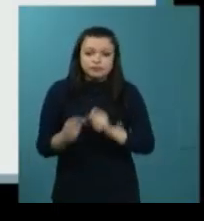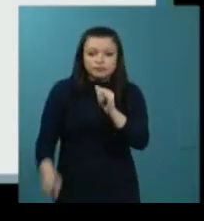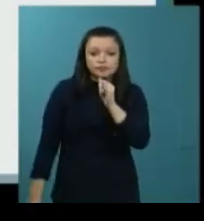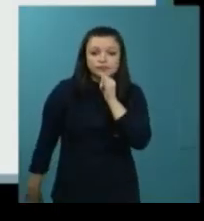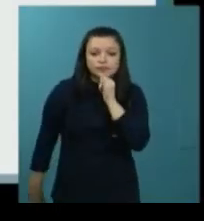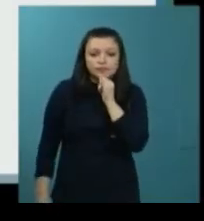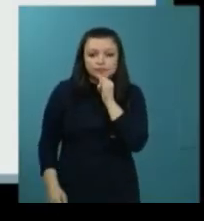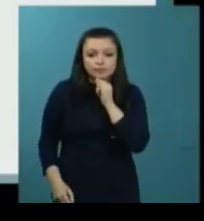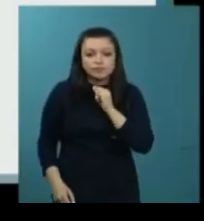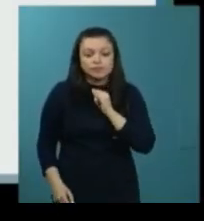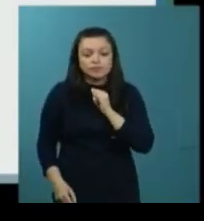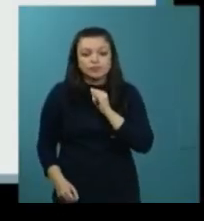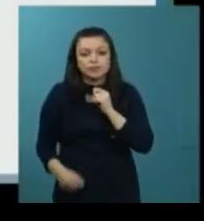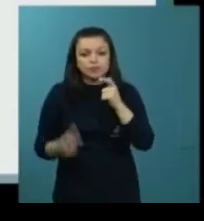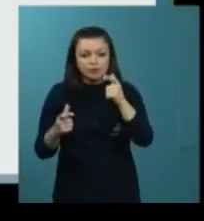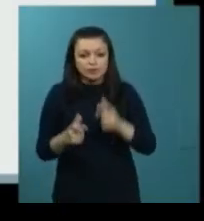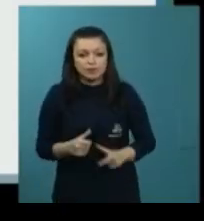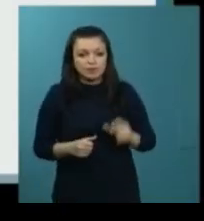ponto B